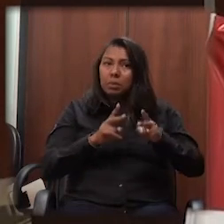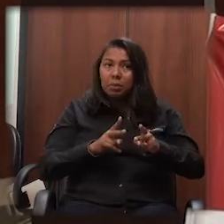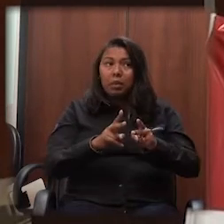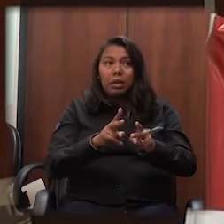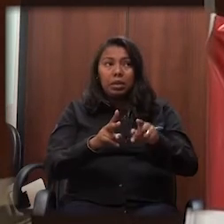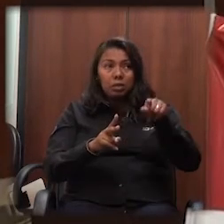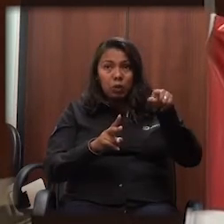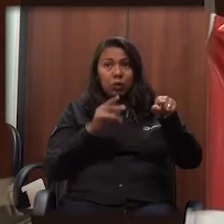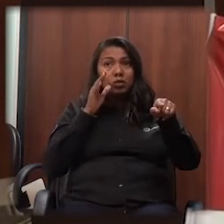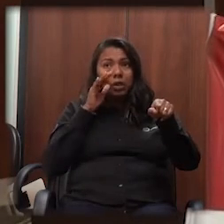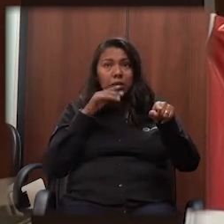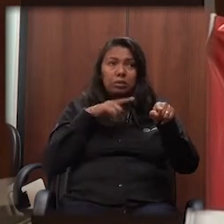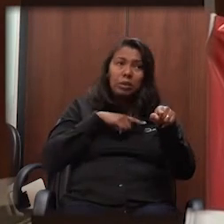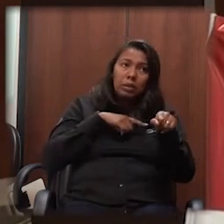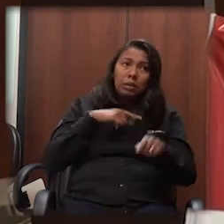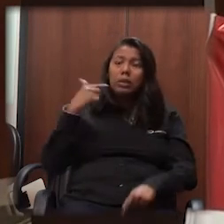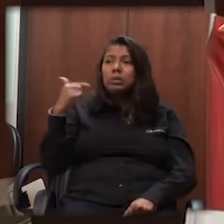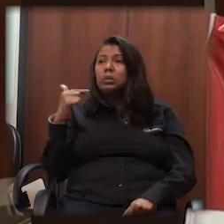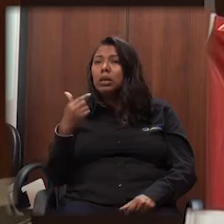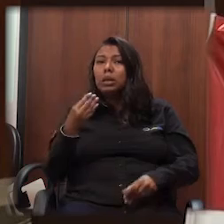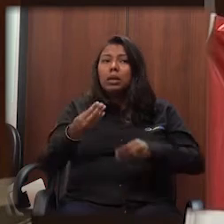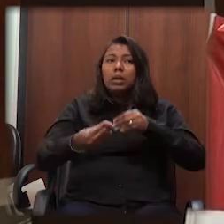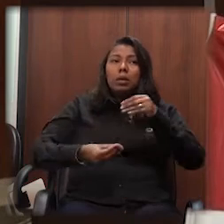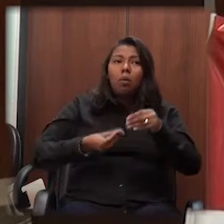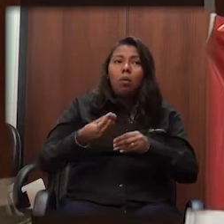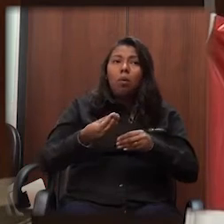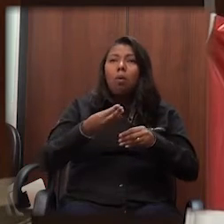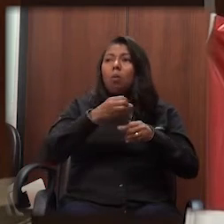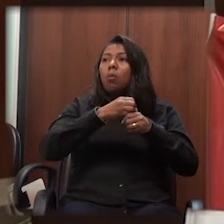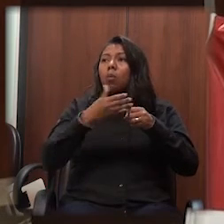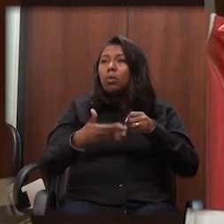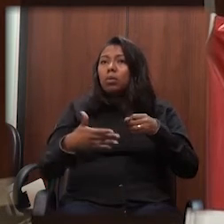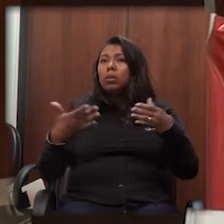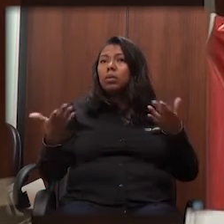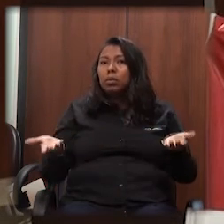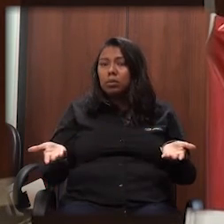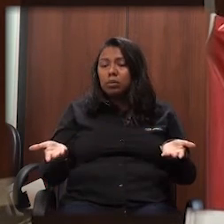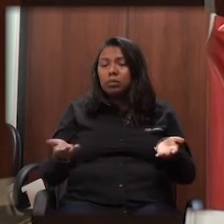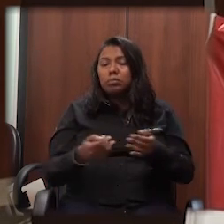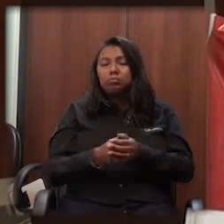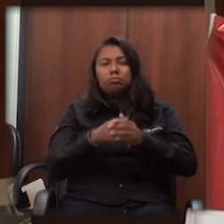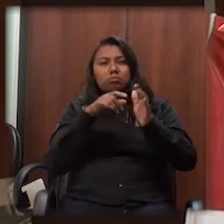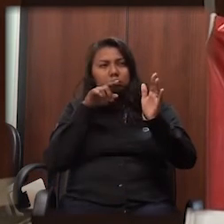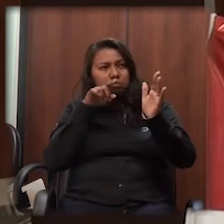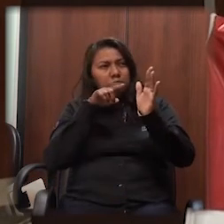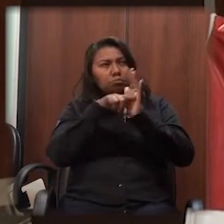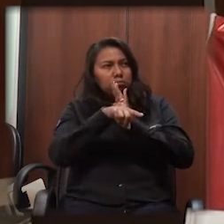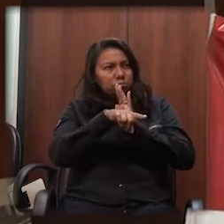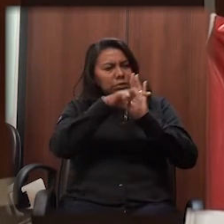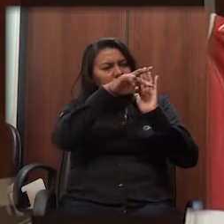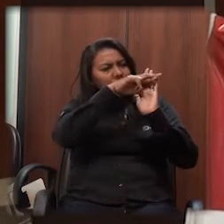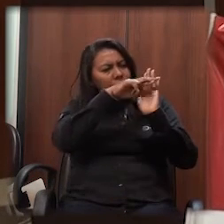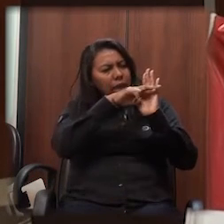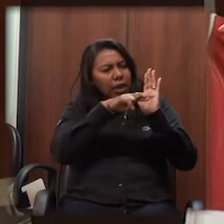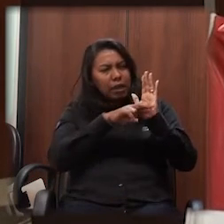Se existia, se não existia, como que era feito, que conteúdos. E aí a gente perguntou se existiam